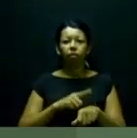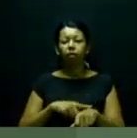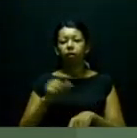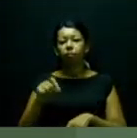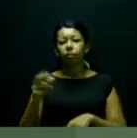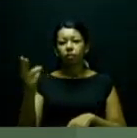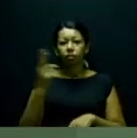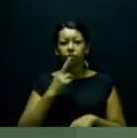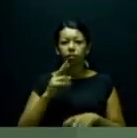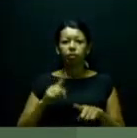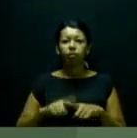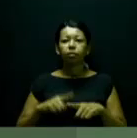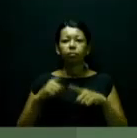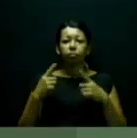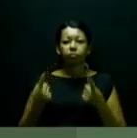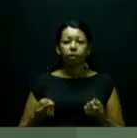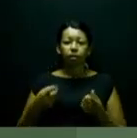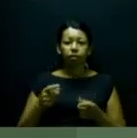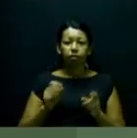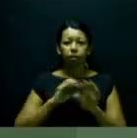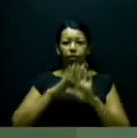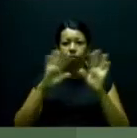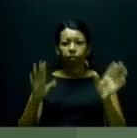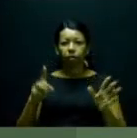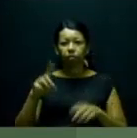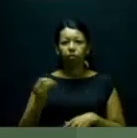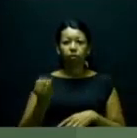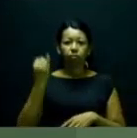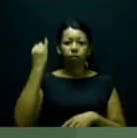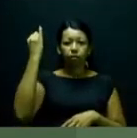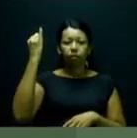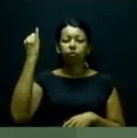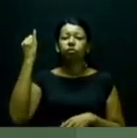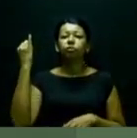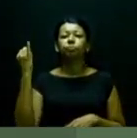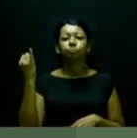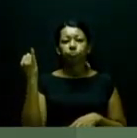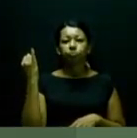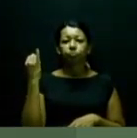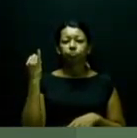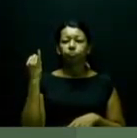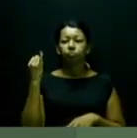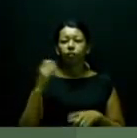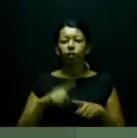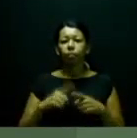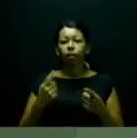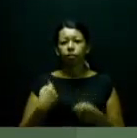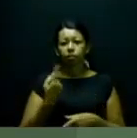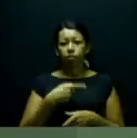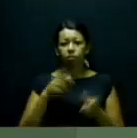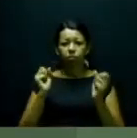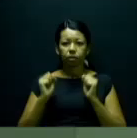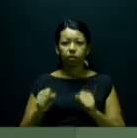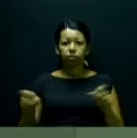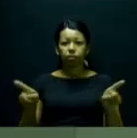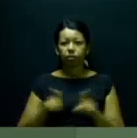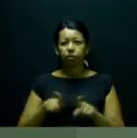de respostas, mas é claro que é de fundamental importância, mas que nós possamos